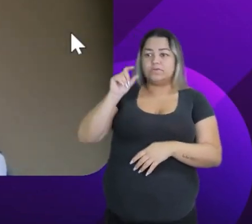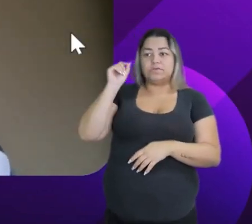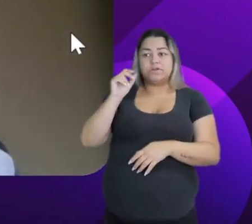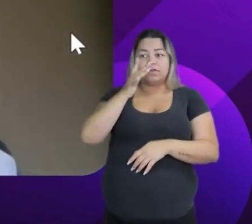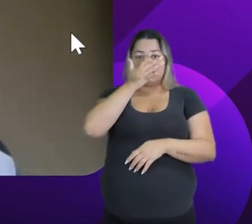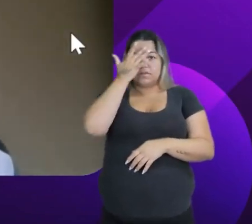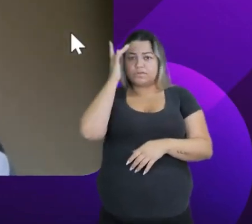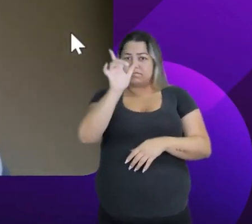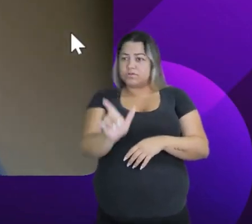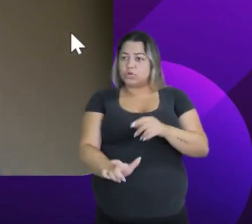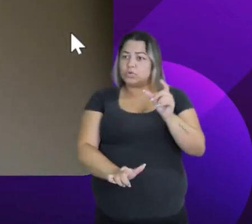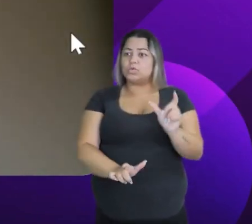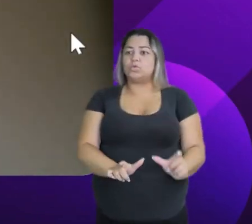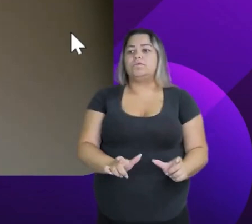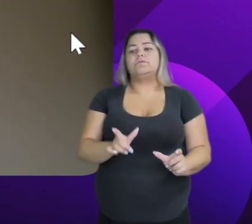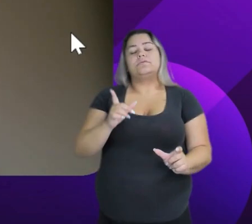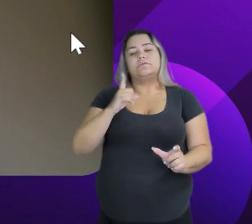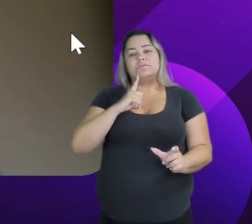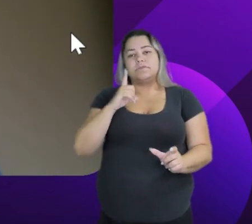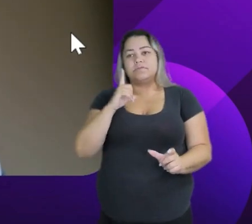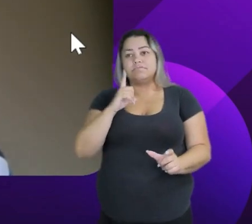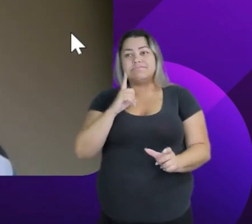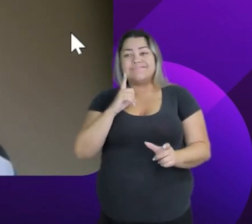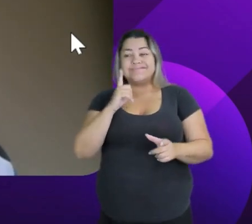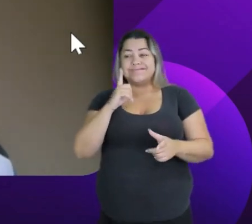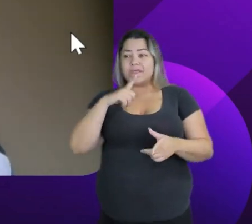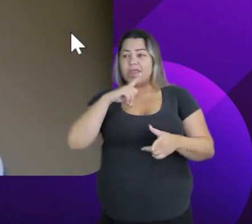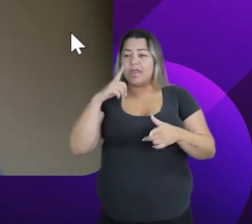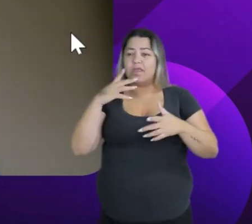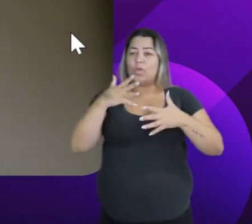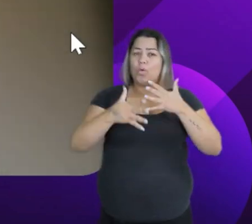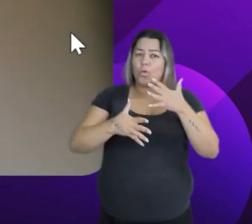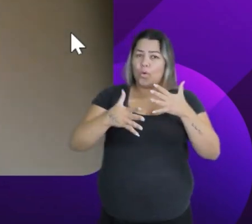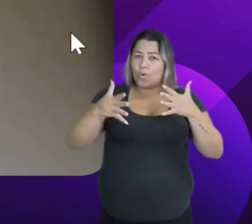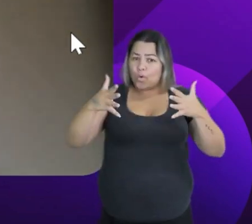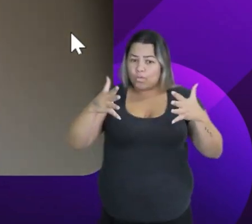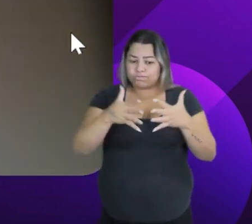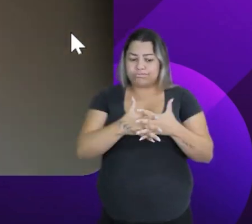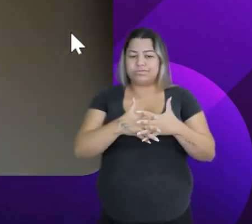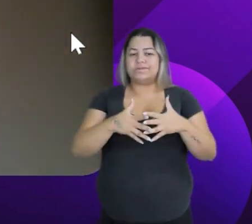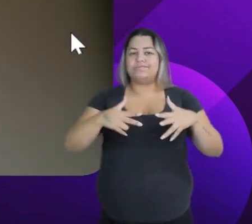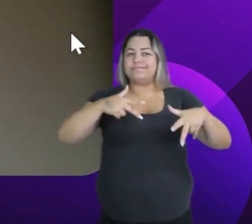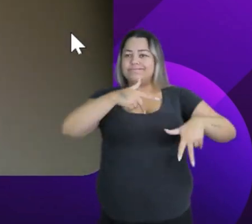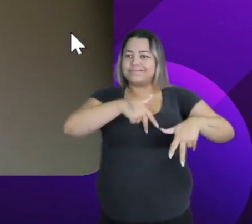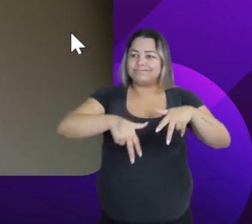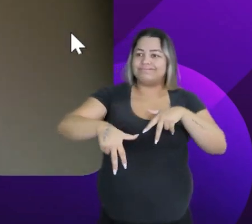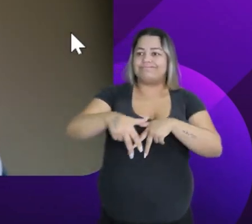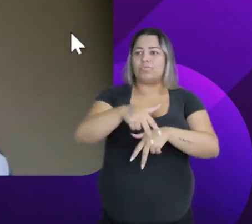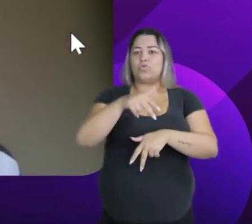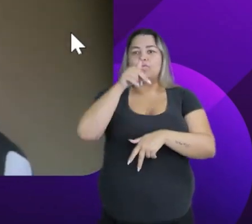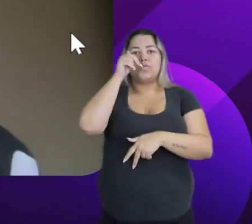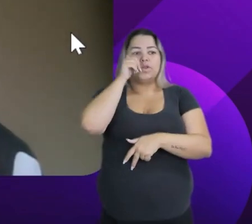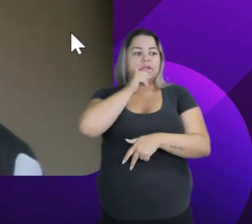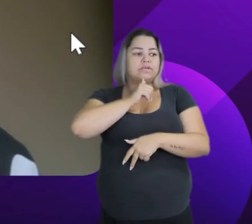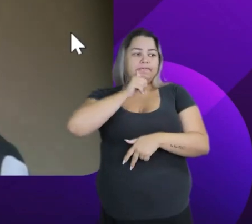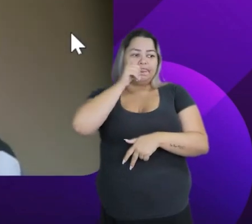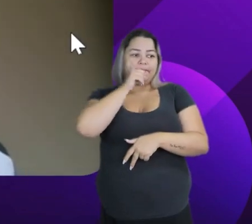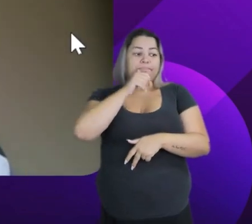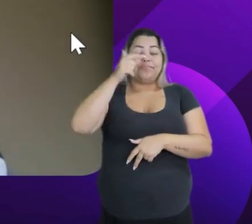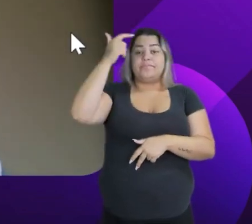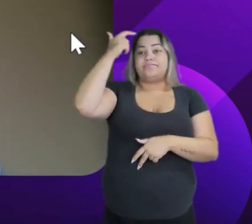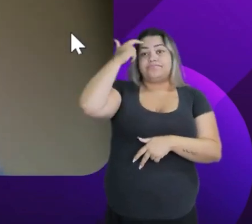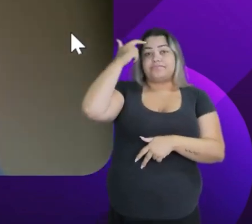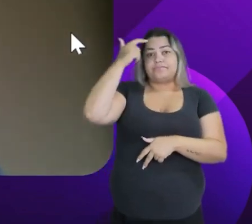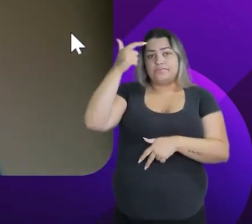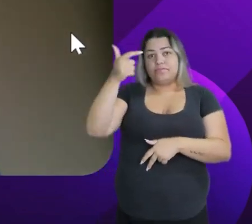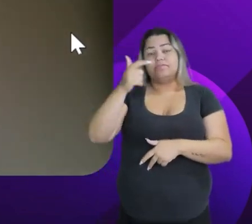pessoas e, claro, que elas acabam prejudicando muito mais a circulação de mulheres. Quando a gente pensa um